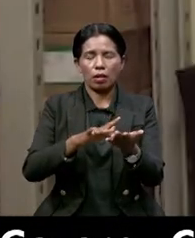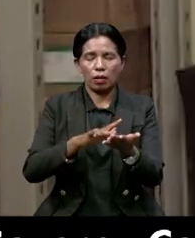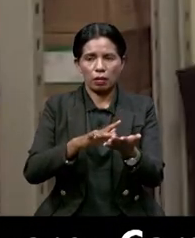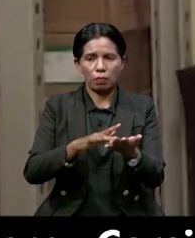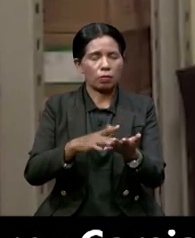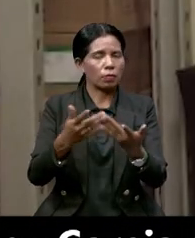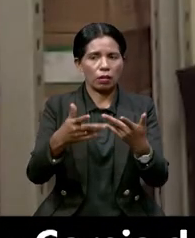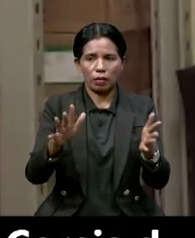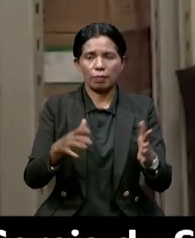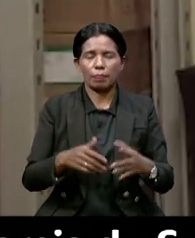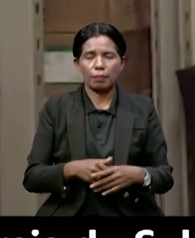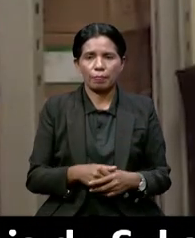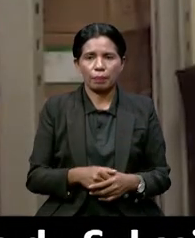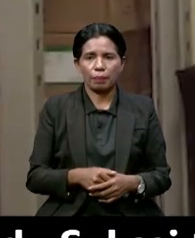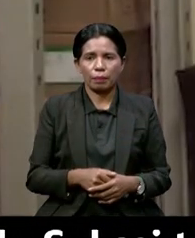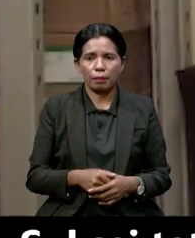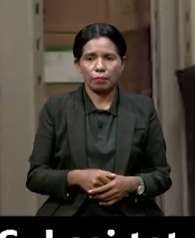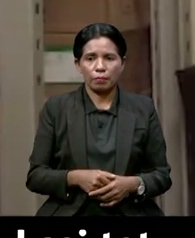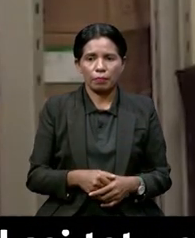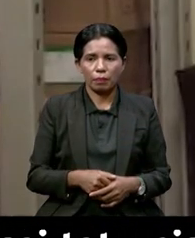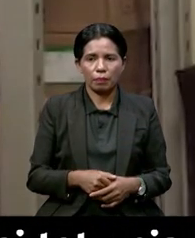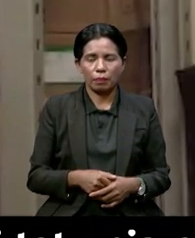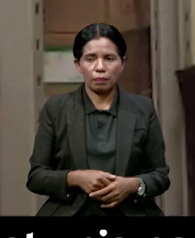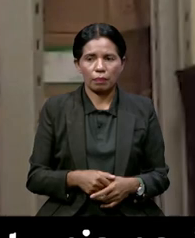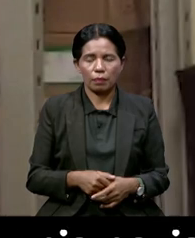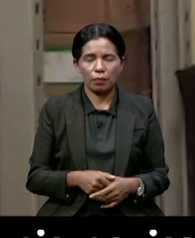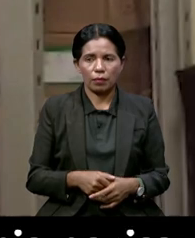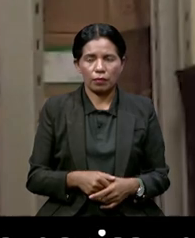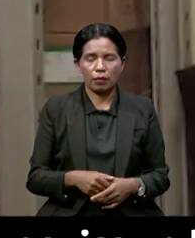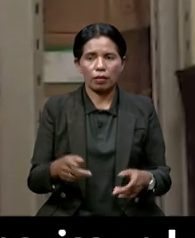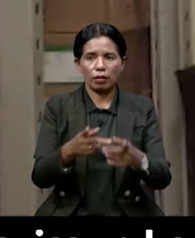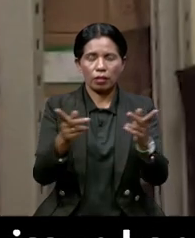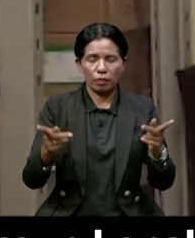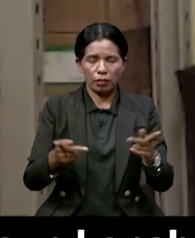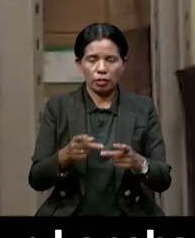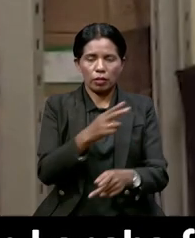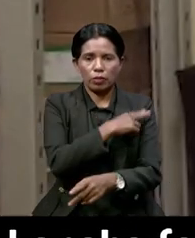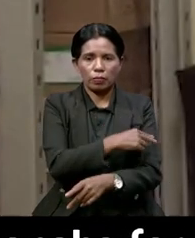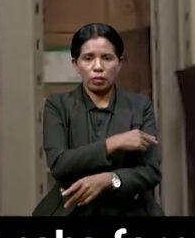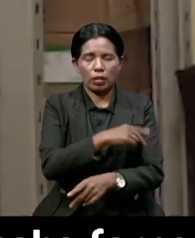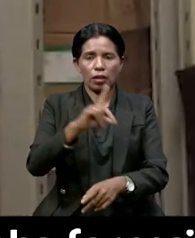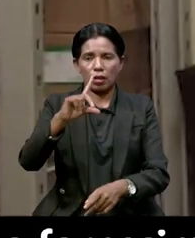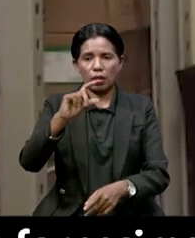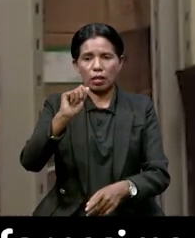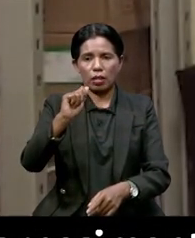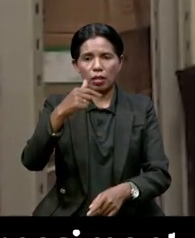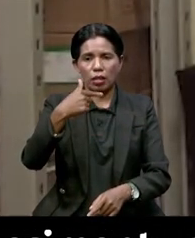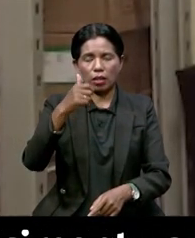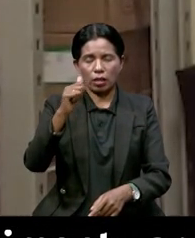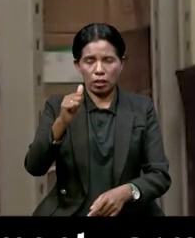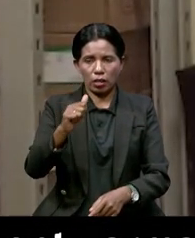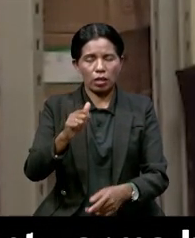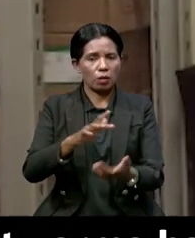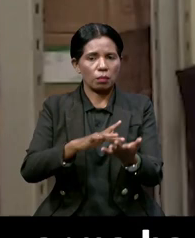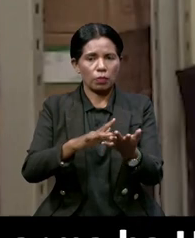Stockout. Deve ir a uma parte em Centro Saúde Laga, Item Baluma, lá